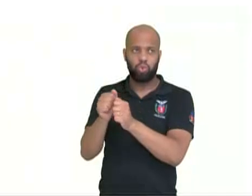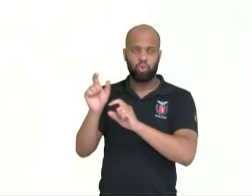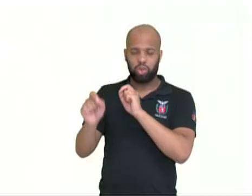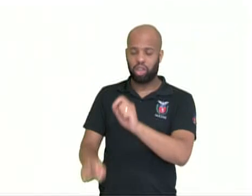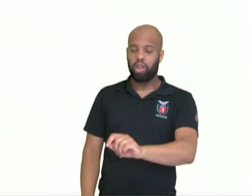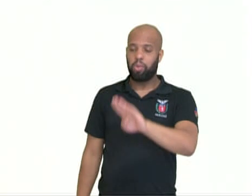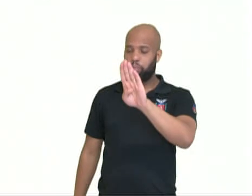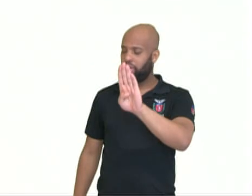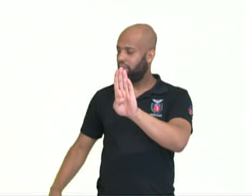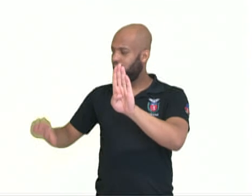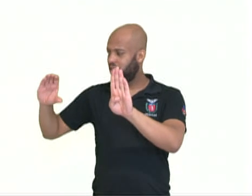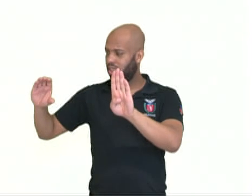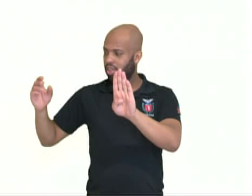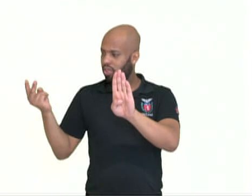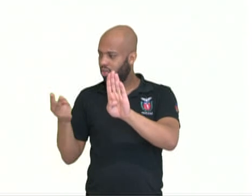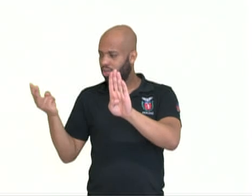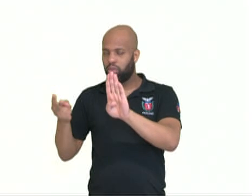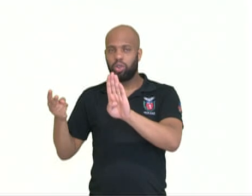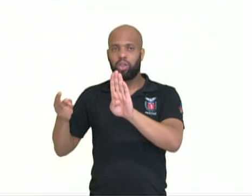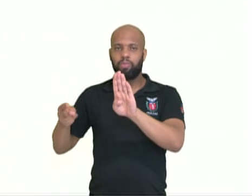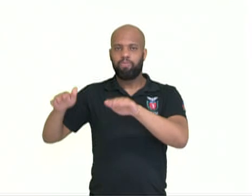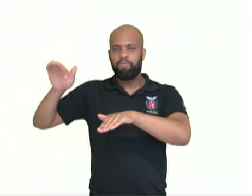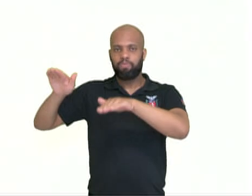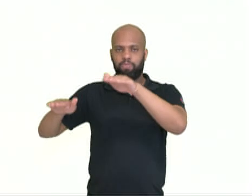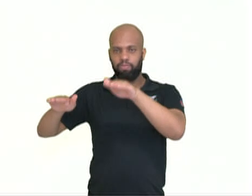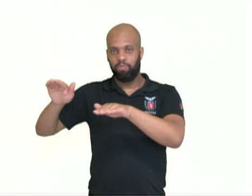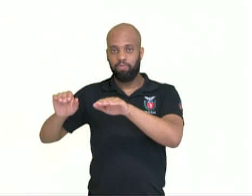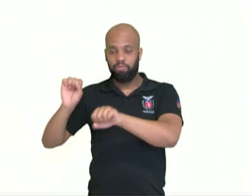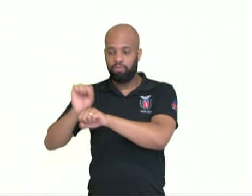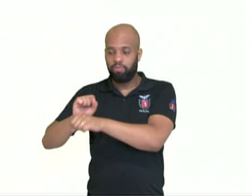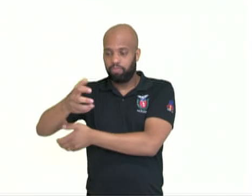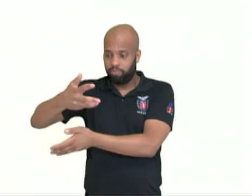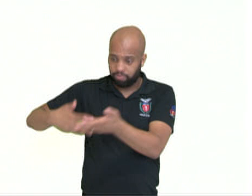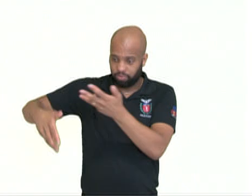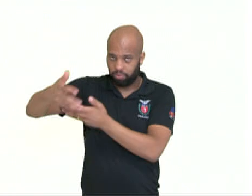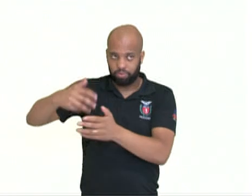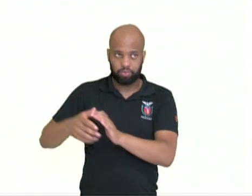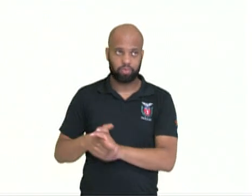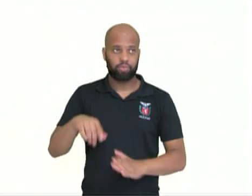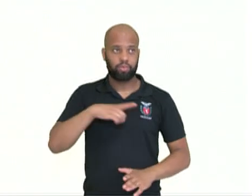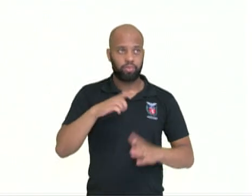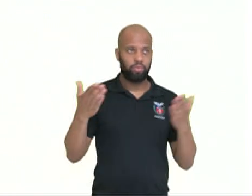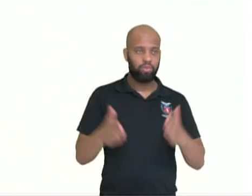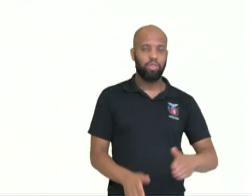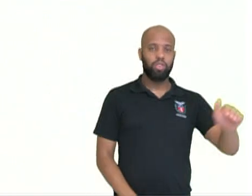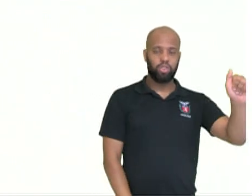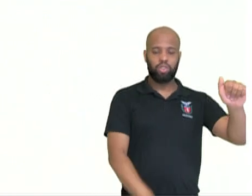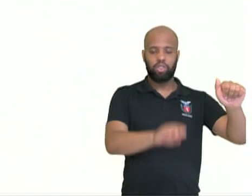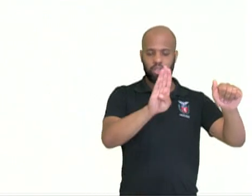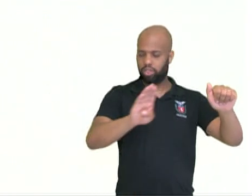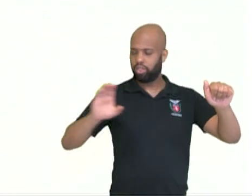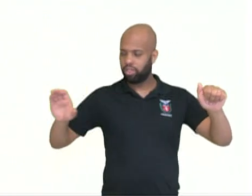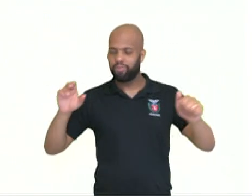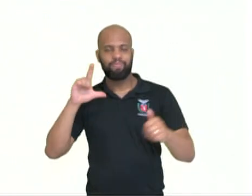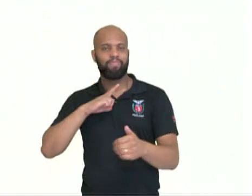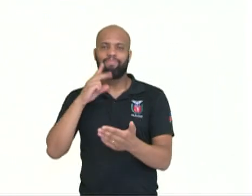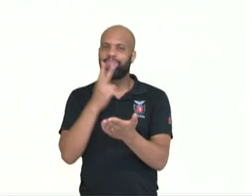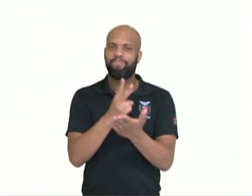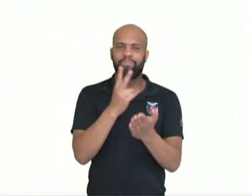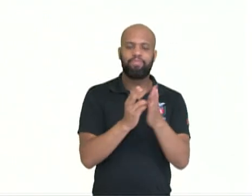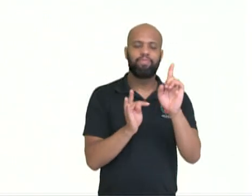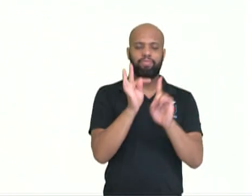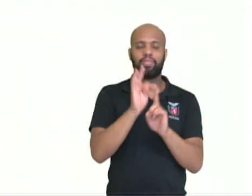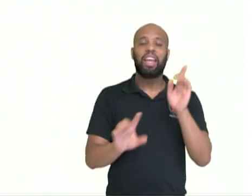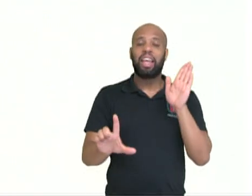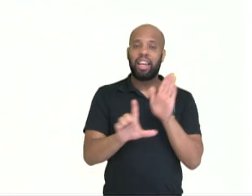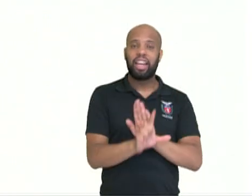C. Não trocam calor. Mesma temperatura física. Os três estão com a mesma temperatura física. A lei zero garante